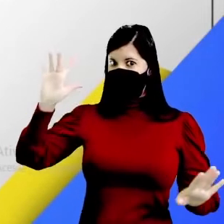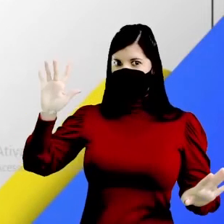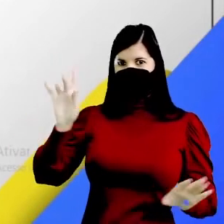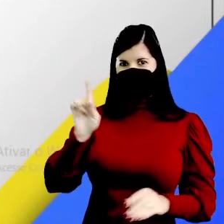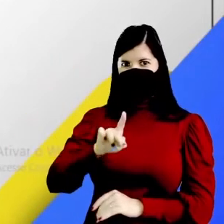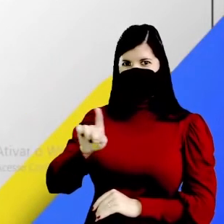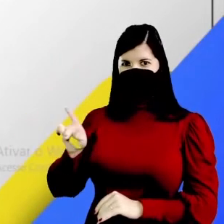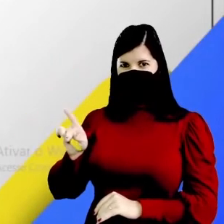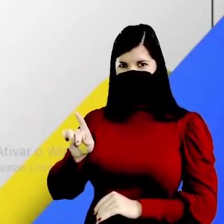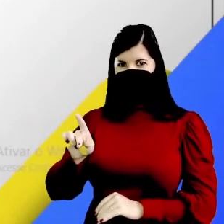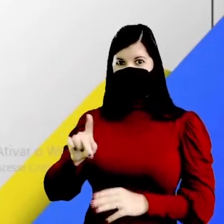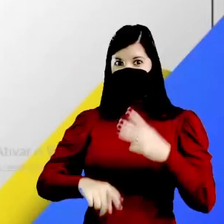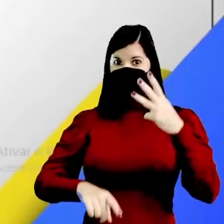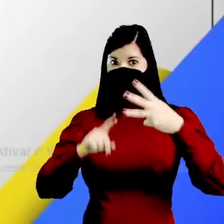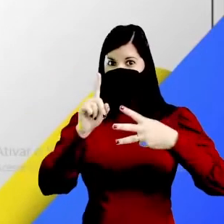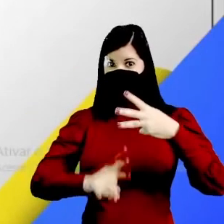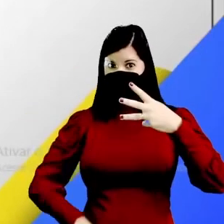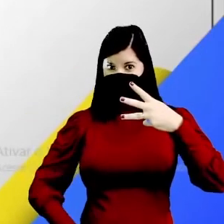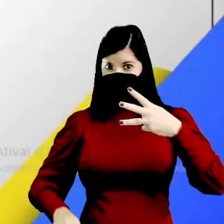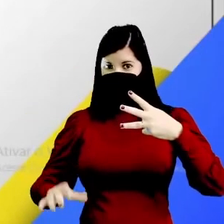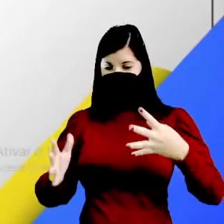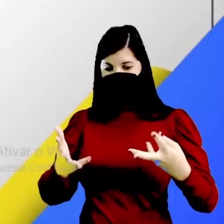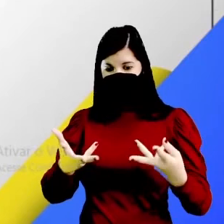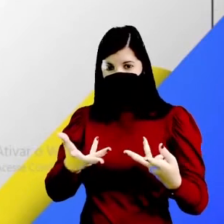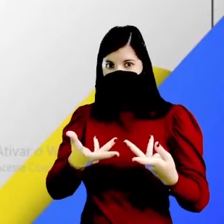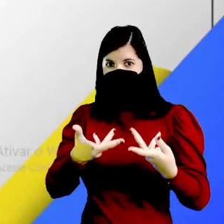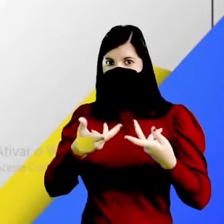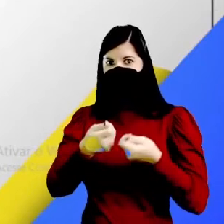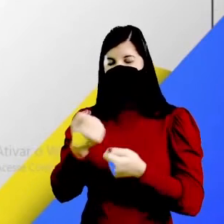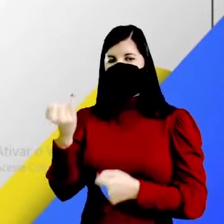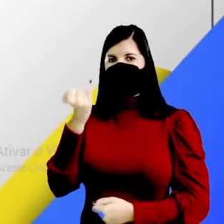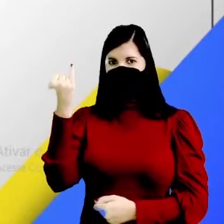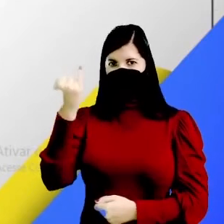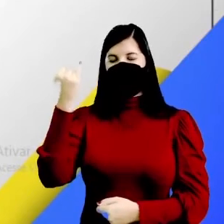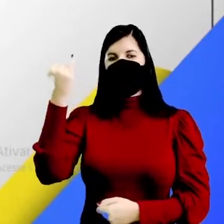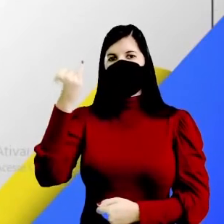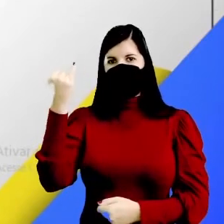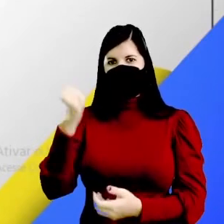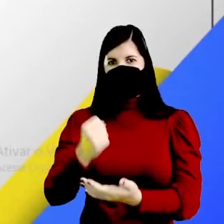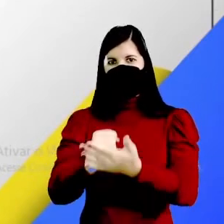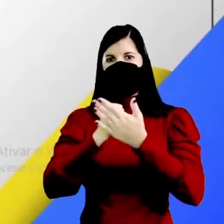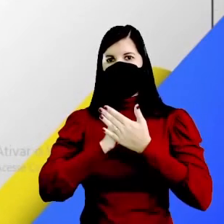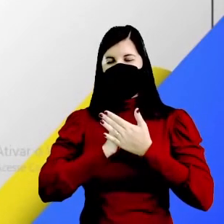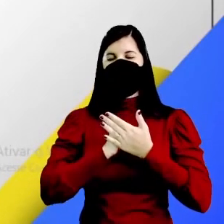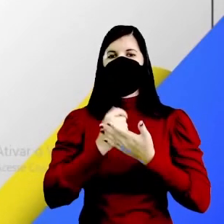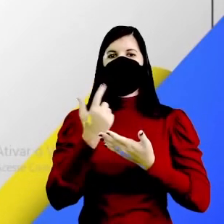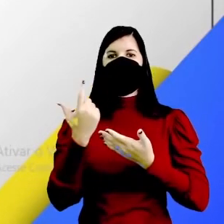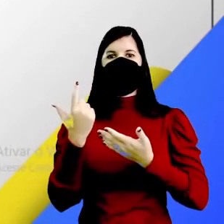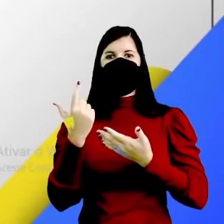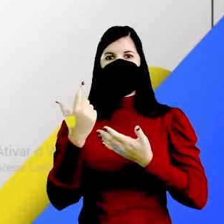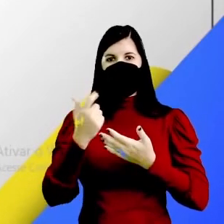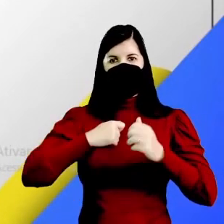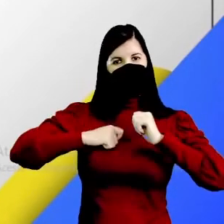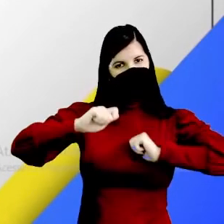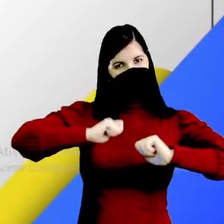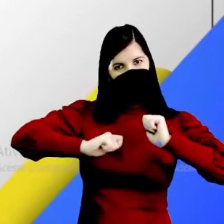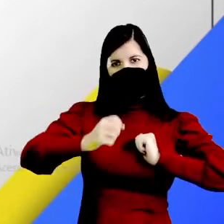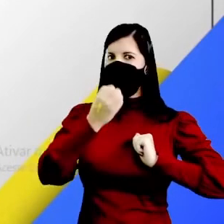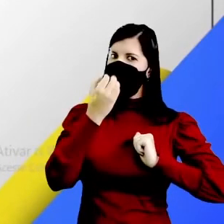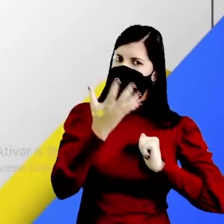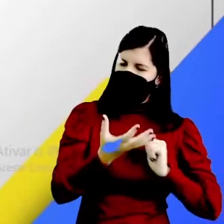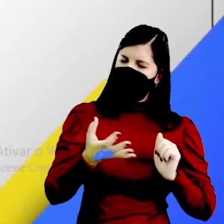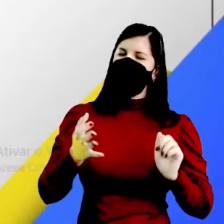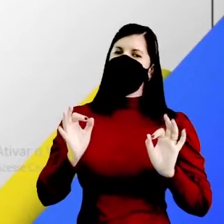a gente precisa ter 3 habilidades muito importantes que justamente vão nos ajudar ali a ser um bom administrador, uma